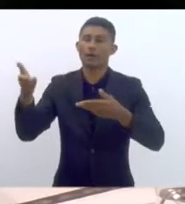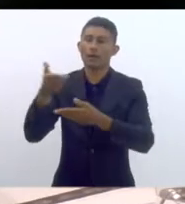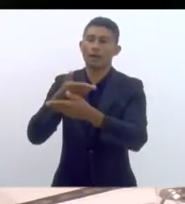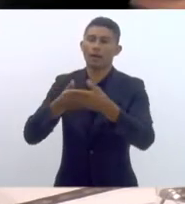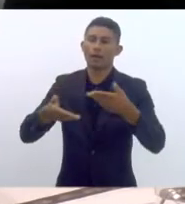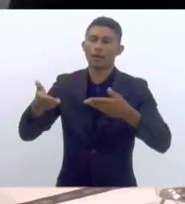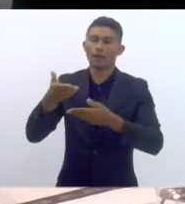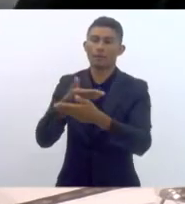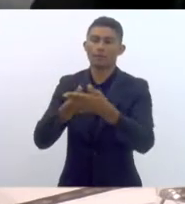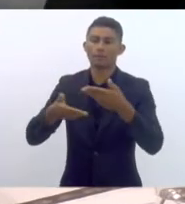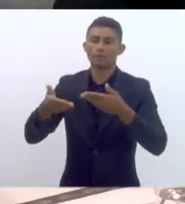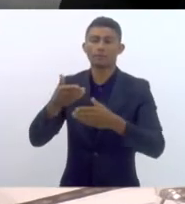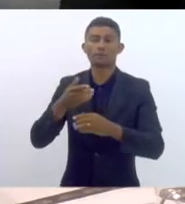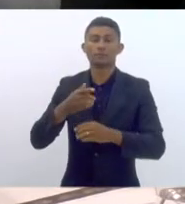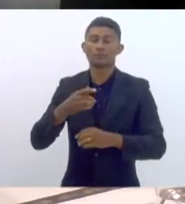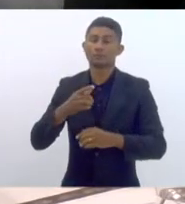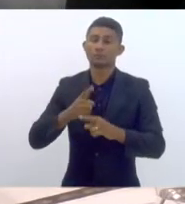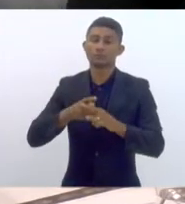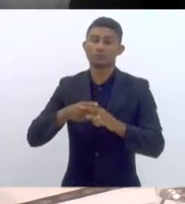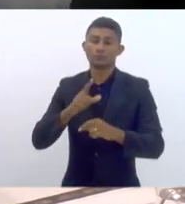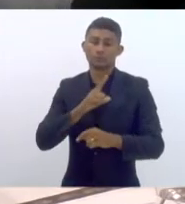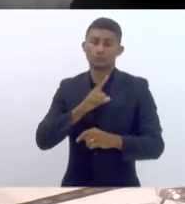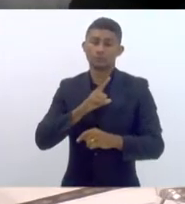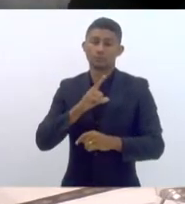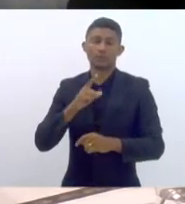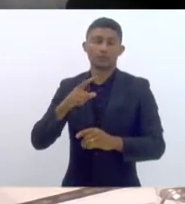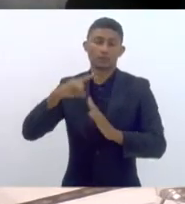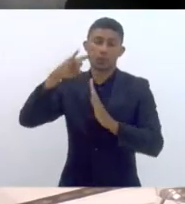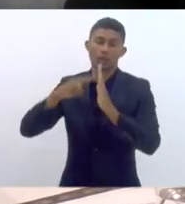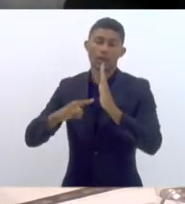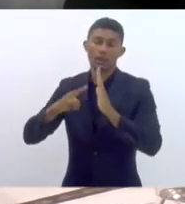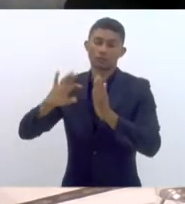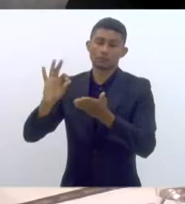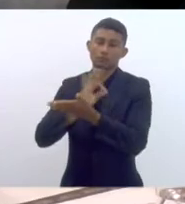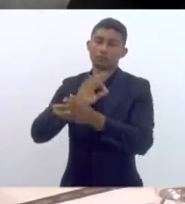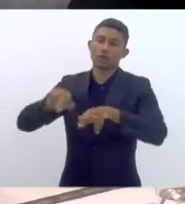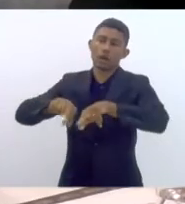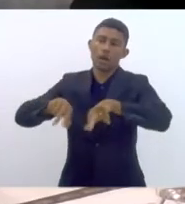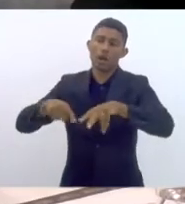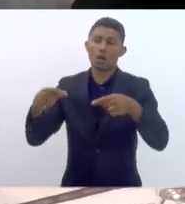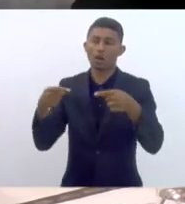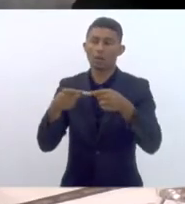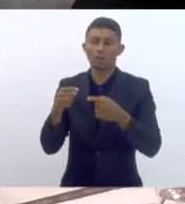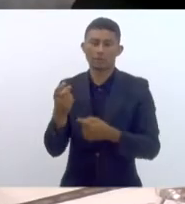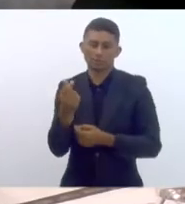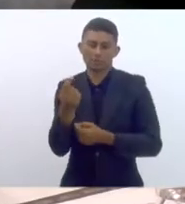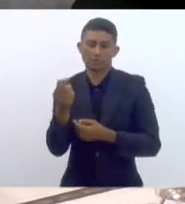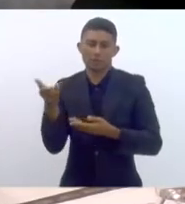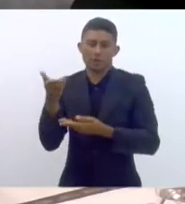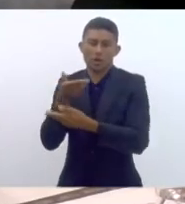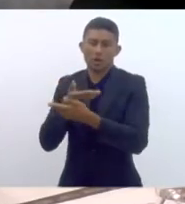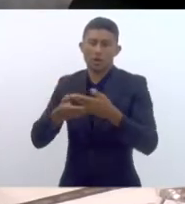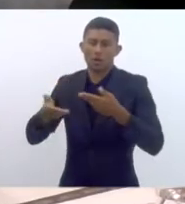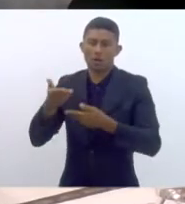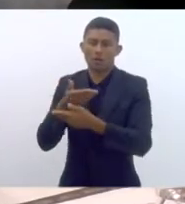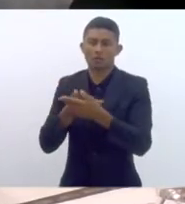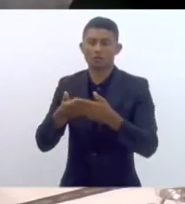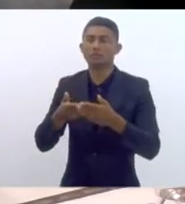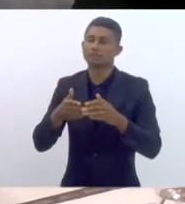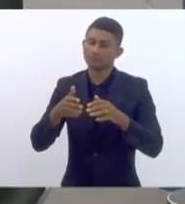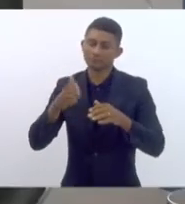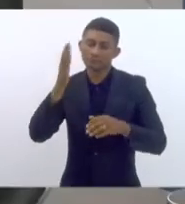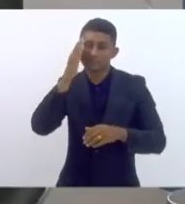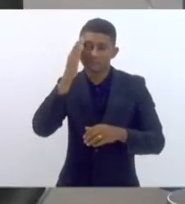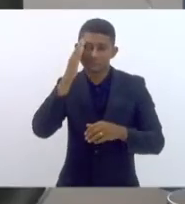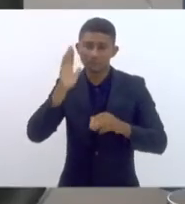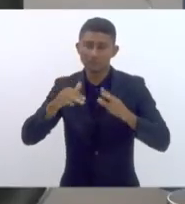tem diversos contratos que são ligados ao câmbio, então aqui tem a influência do câmbio, que num momento de uma foto pode estar alto, num momento de outra foto pode estar